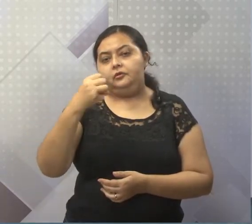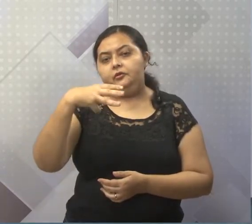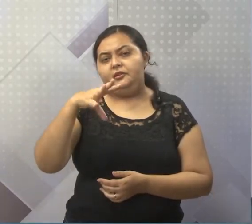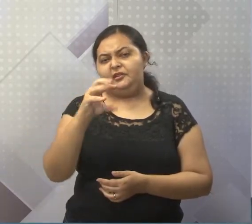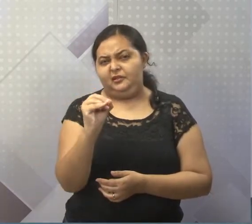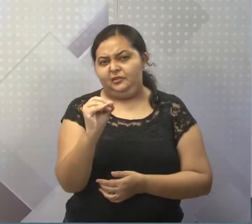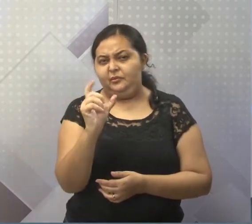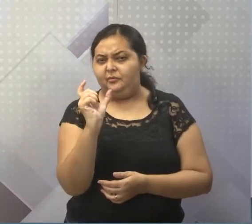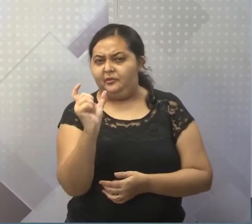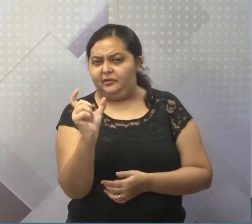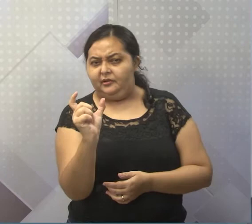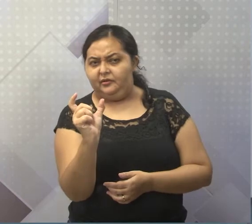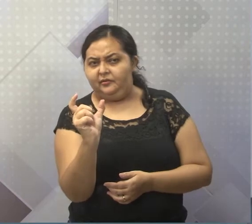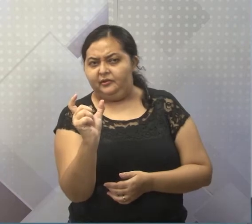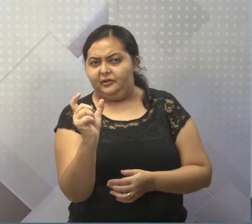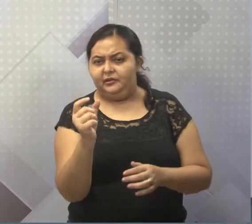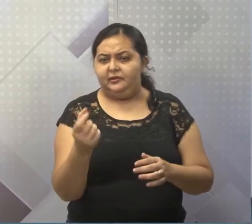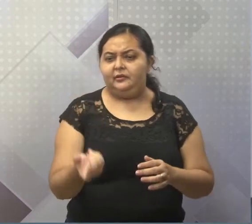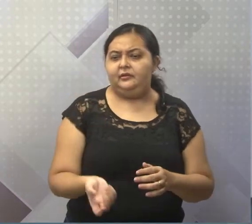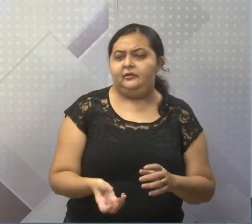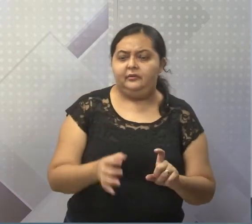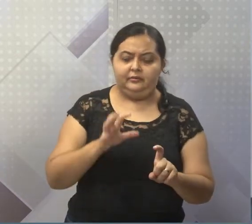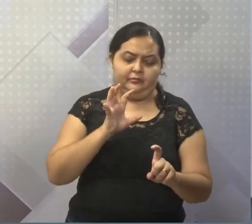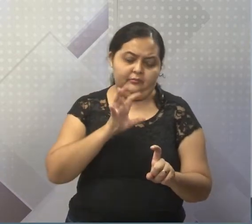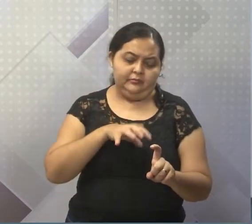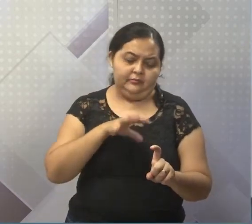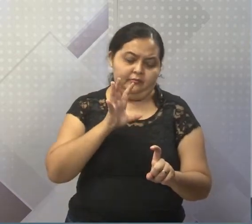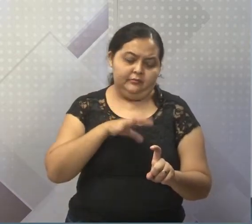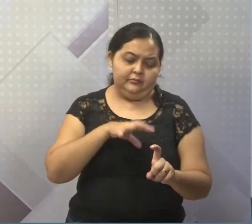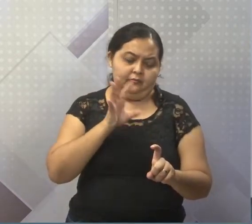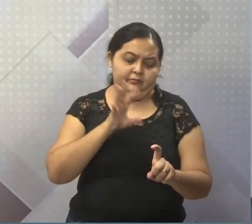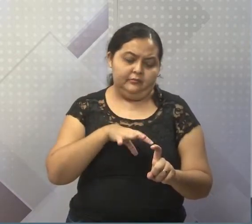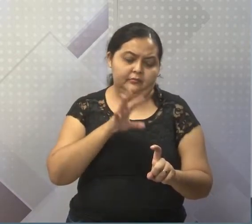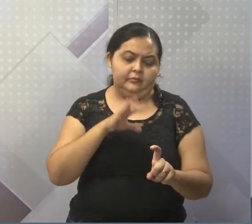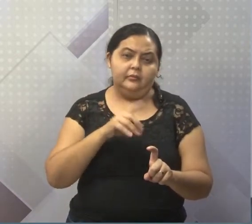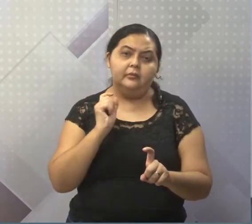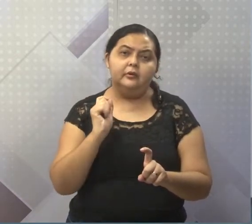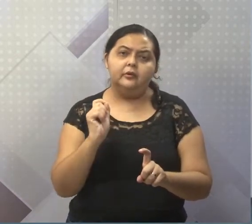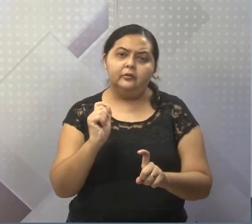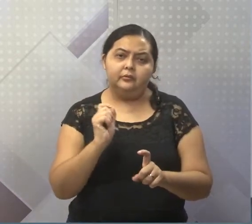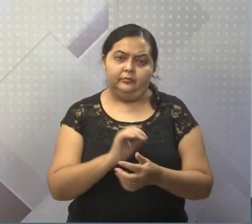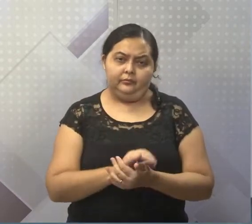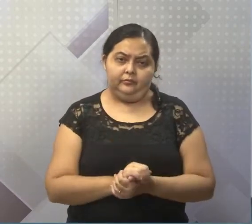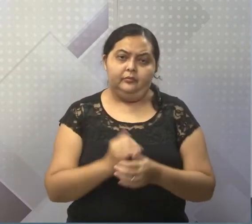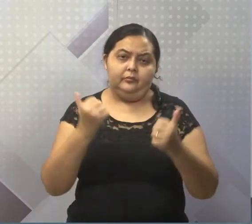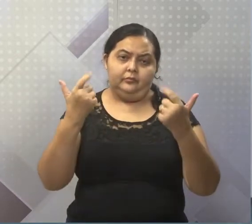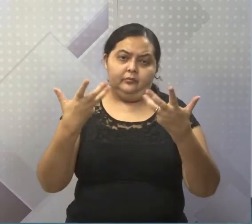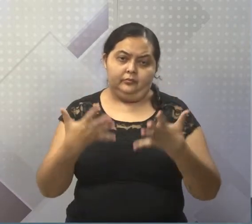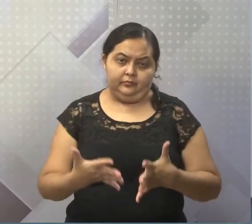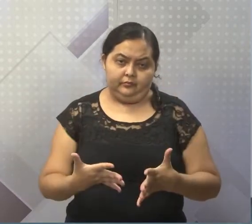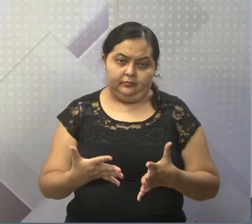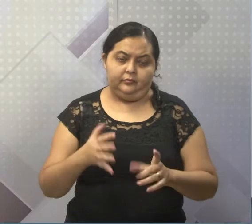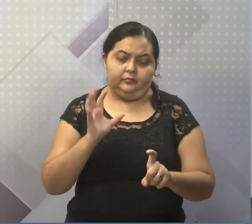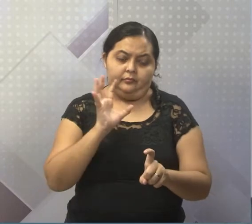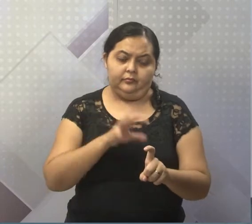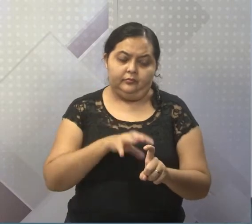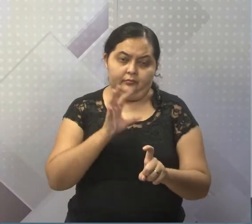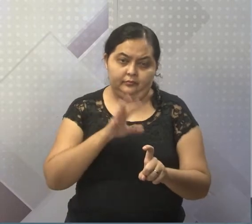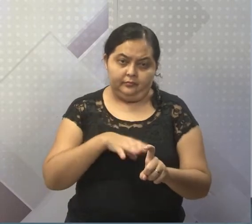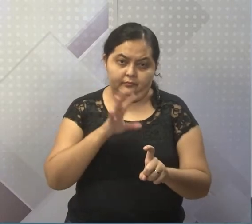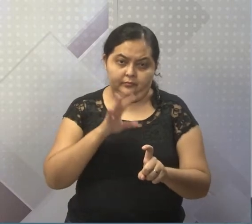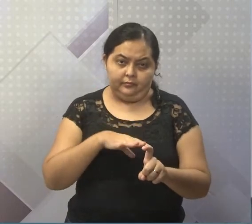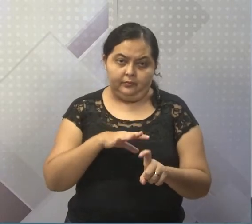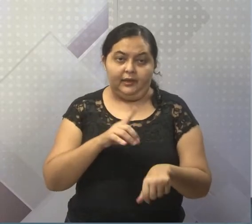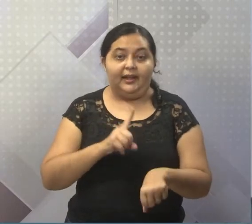mexer e acaba com a religião se explicar para vocês olha só mexer em cima o que que acontece muitas vezes